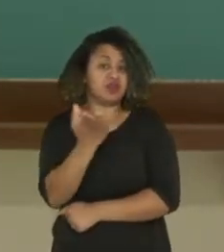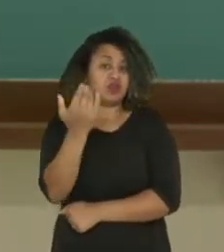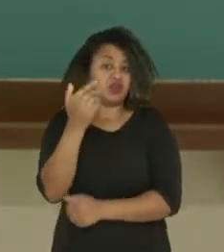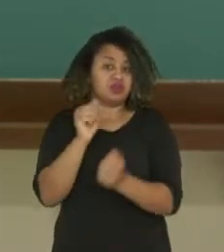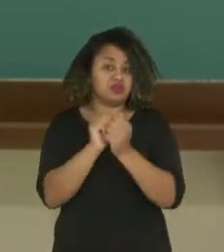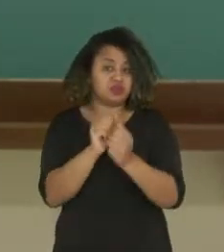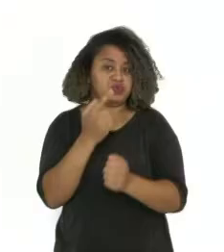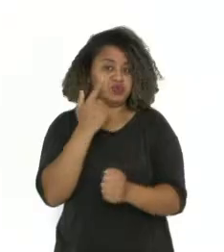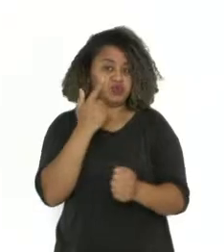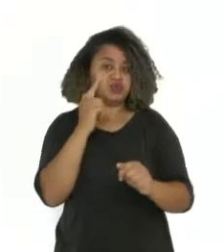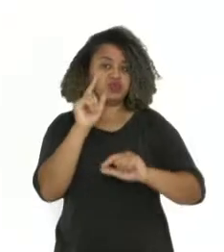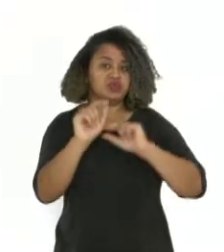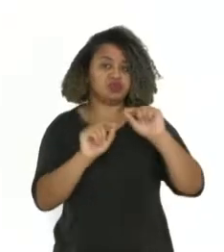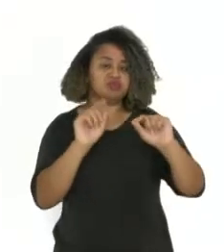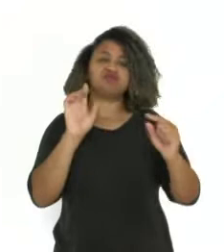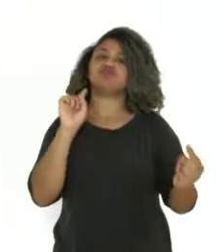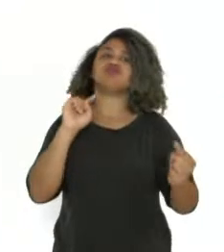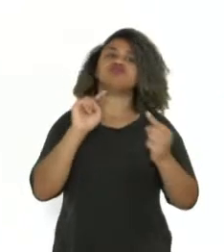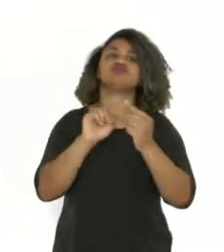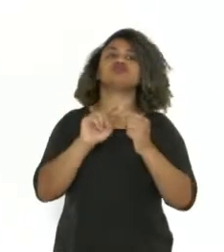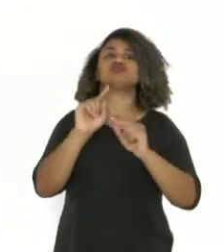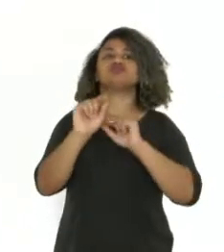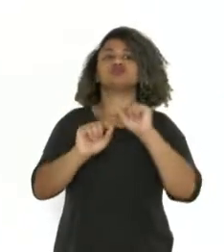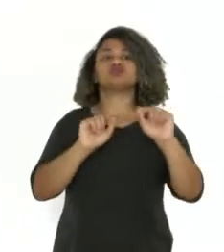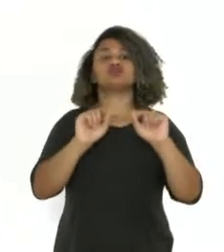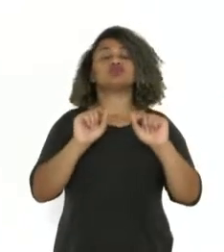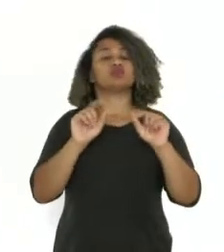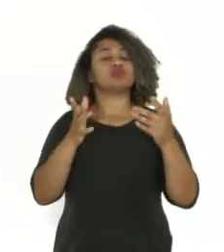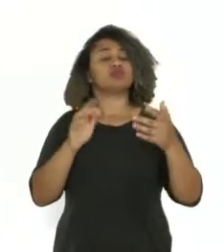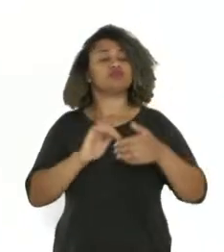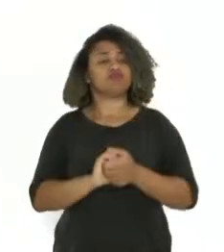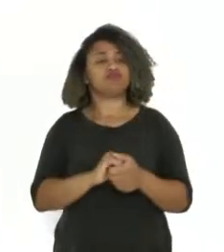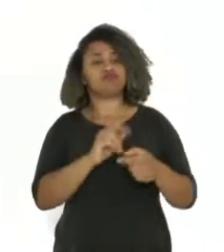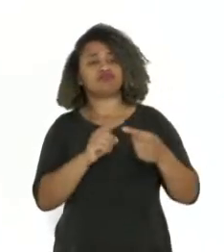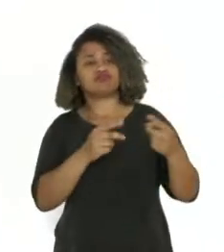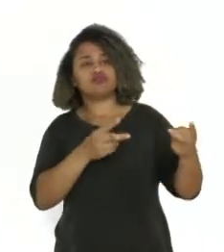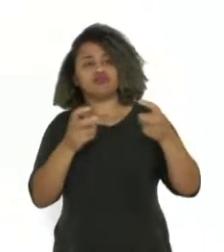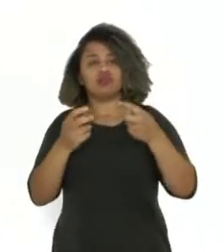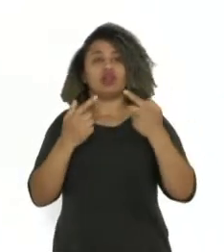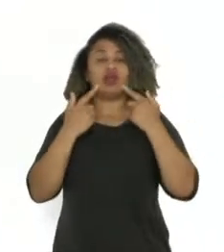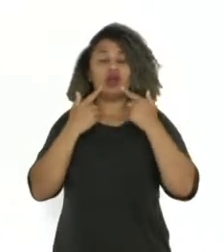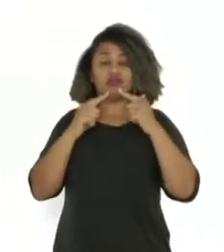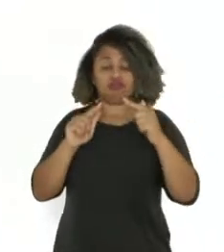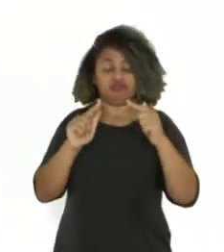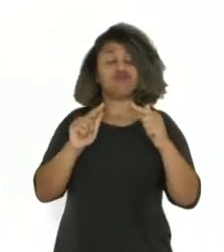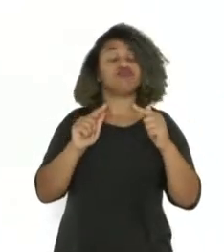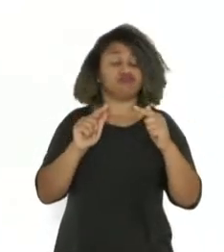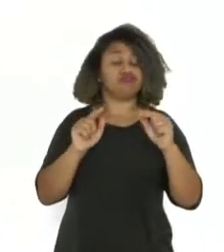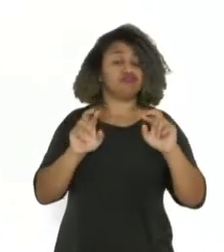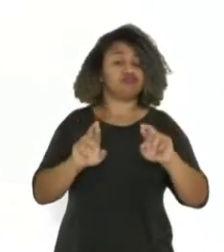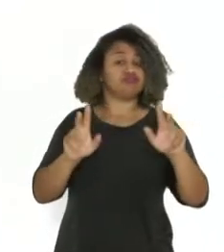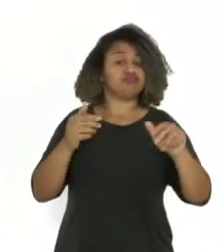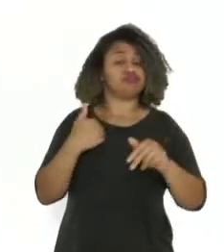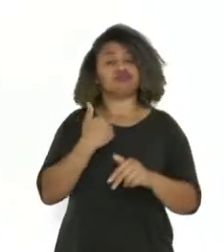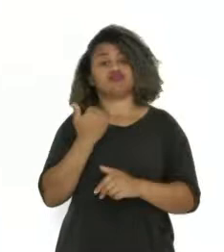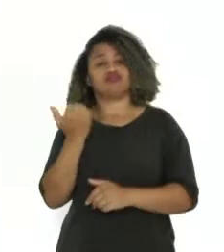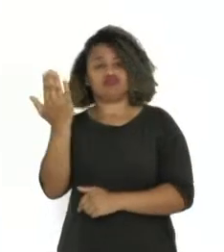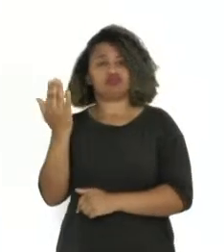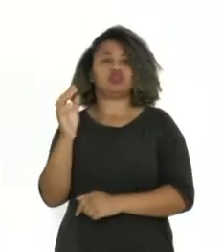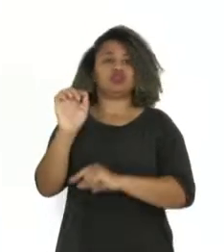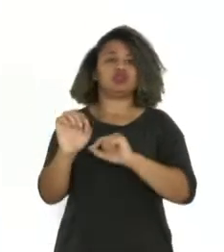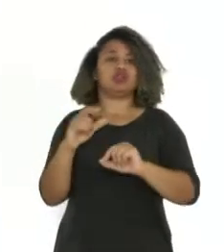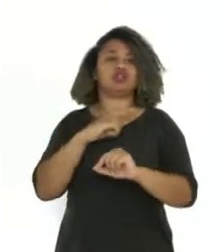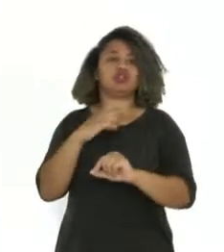comigo. Os objetivos da aula: perceber que a língua estrangeira moderna oferece